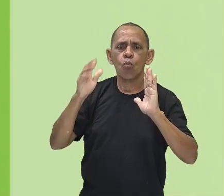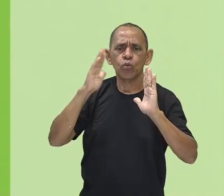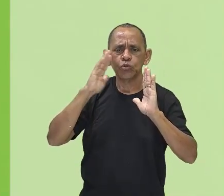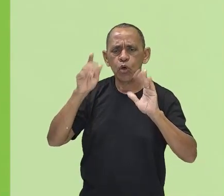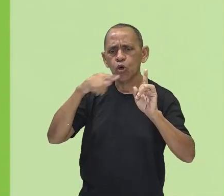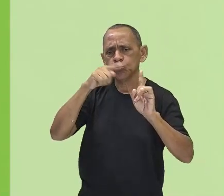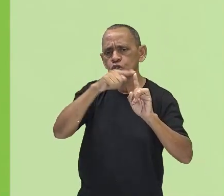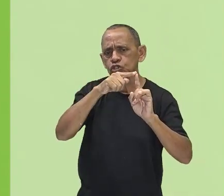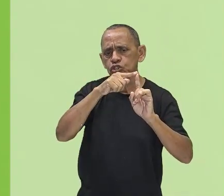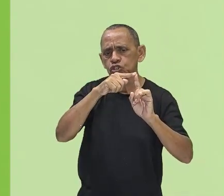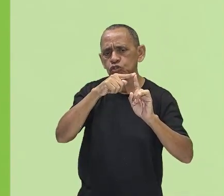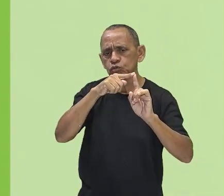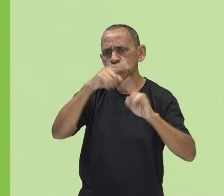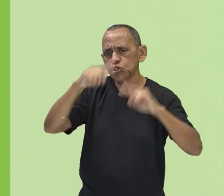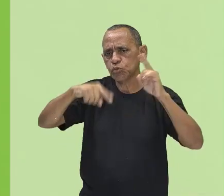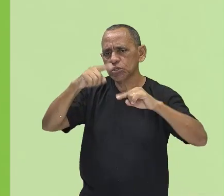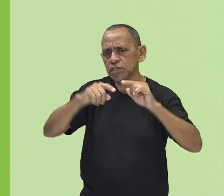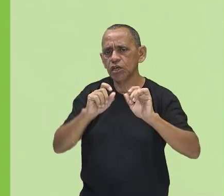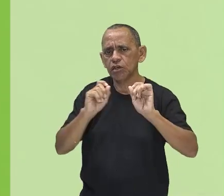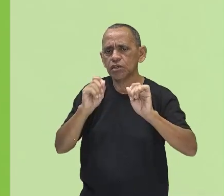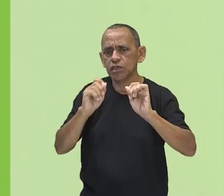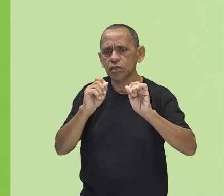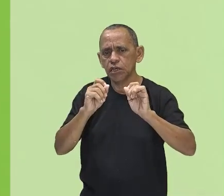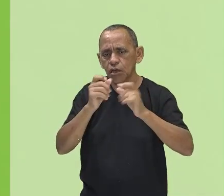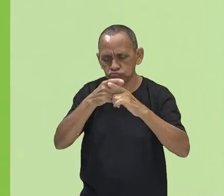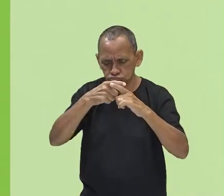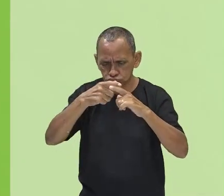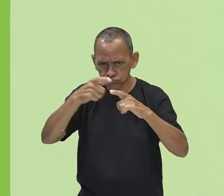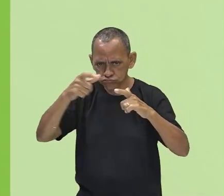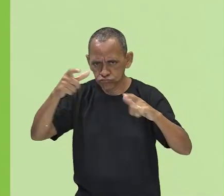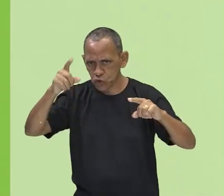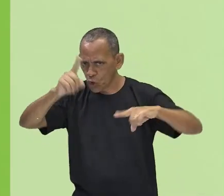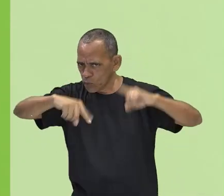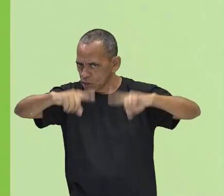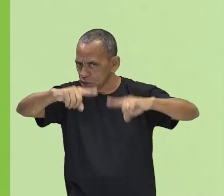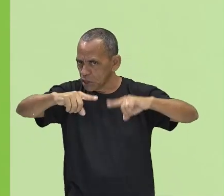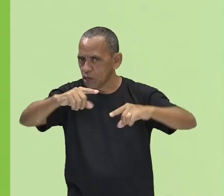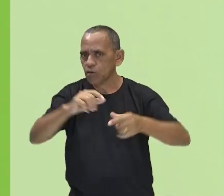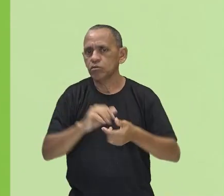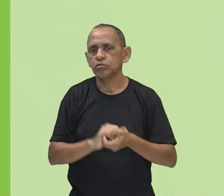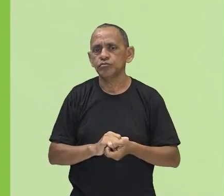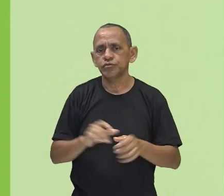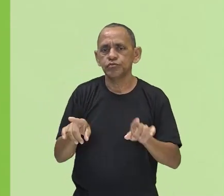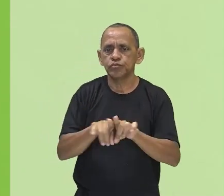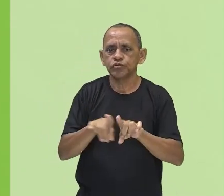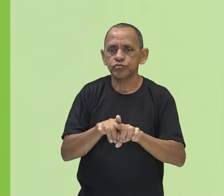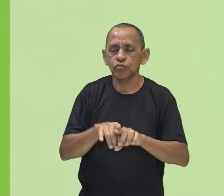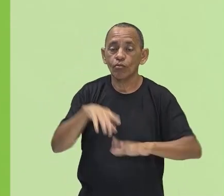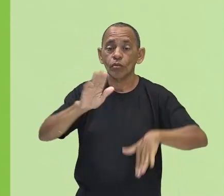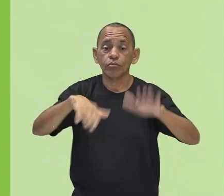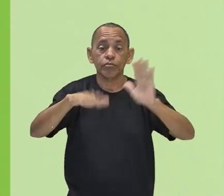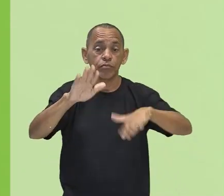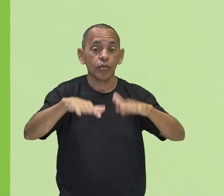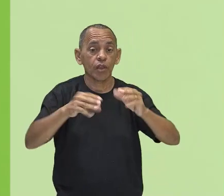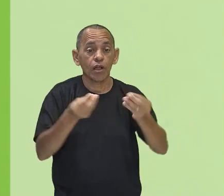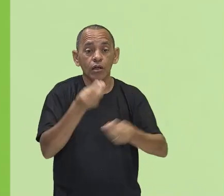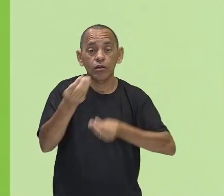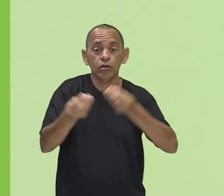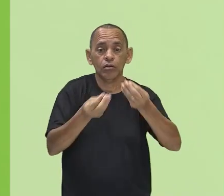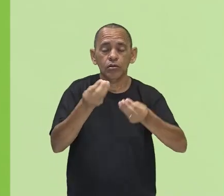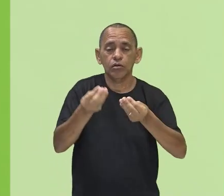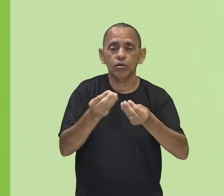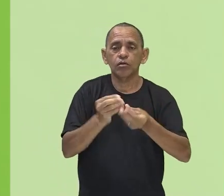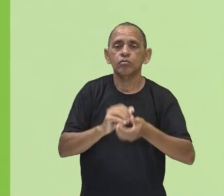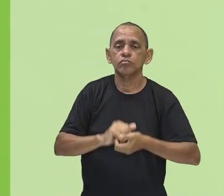objetivo dessa lente é aumentar os objetos. Só que veja bem, dependendo onde você coloca o objeto, você vai